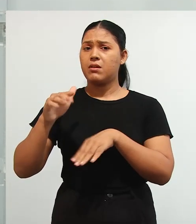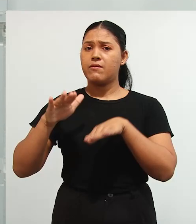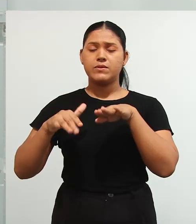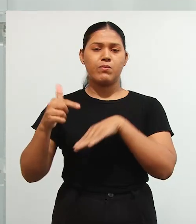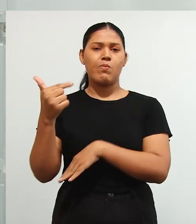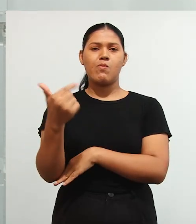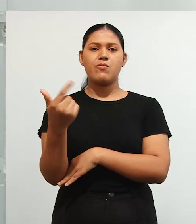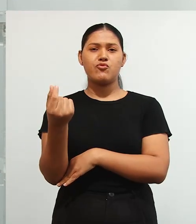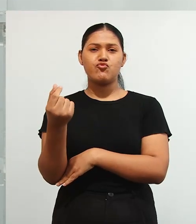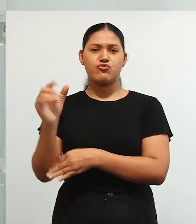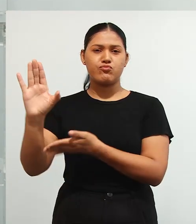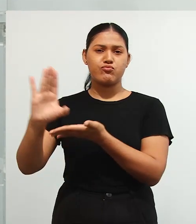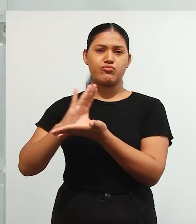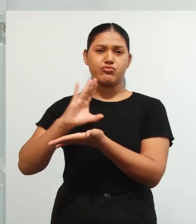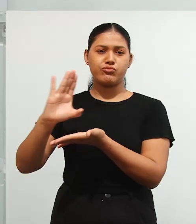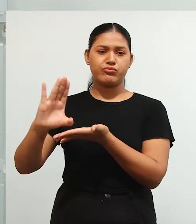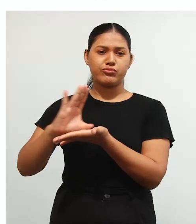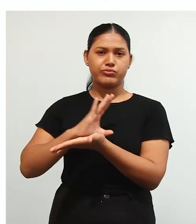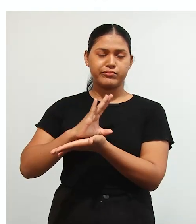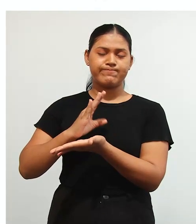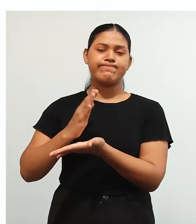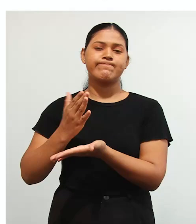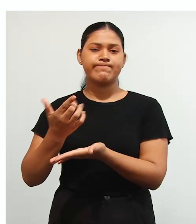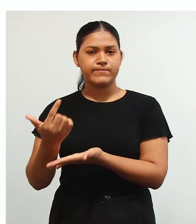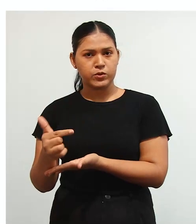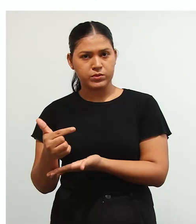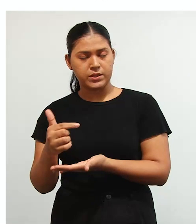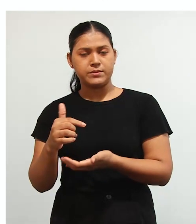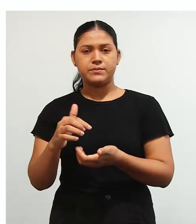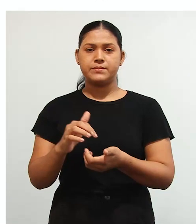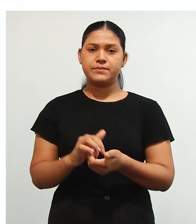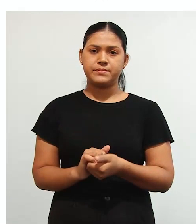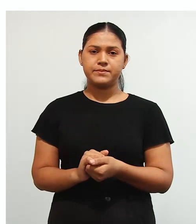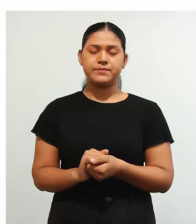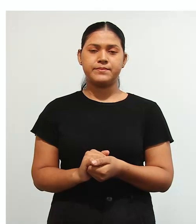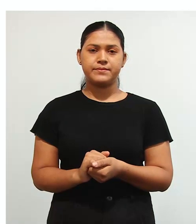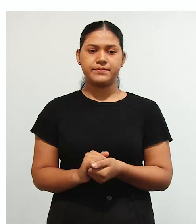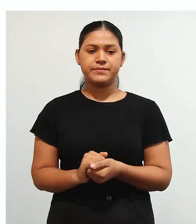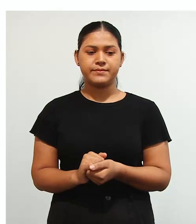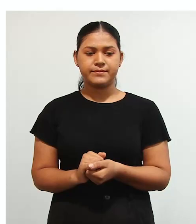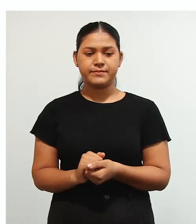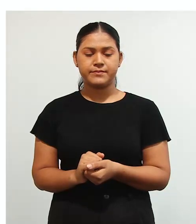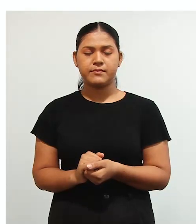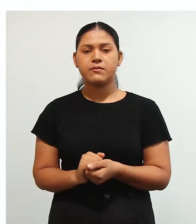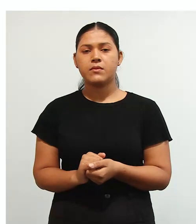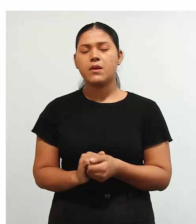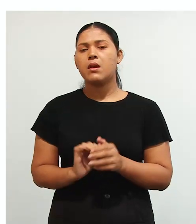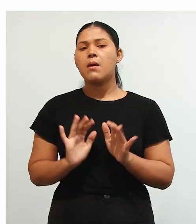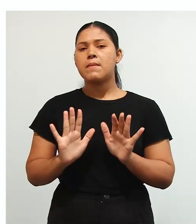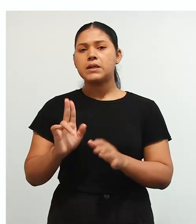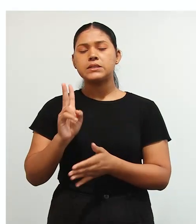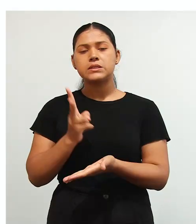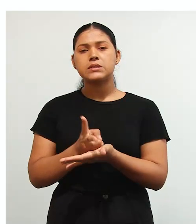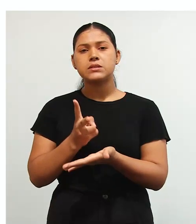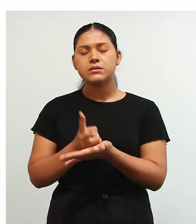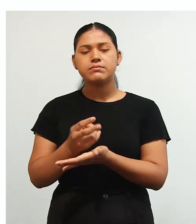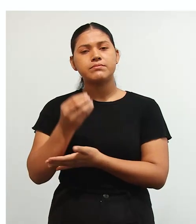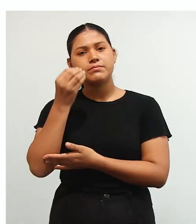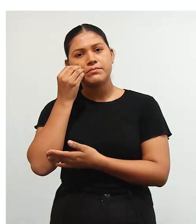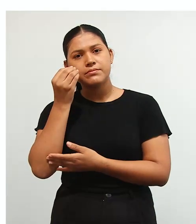é inexistente. De que maneira? Voltemos aqui então ao slide, né? Por intermédio das parcerias, está aqui,